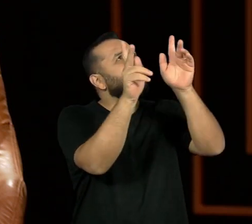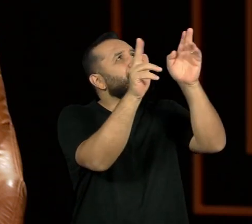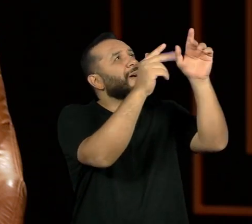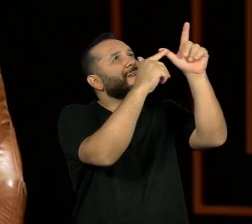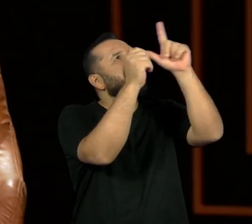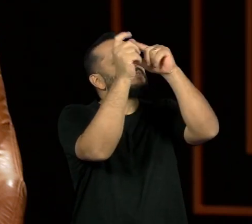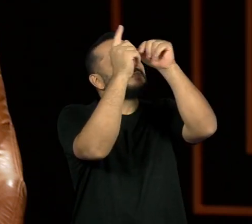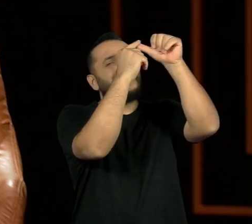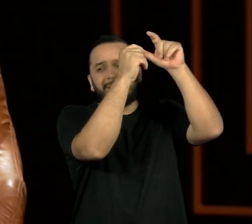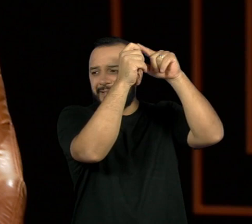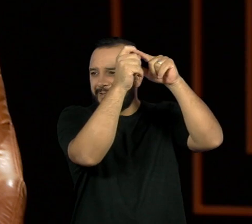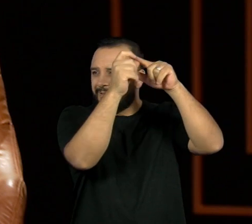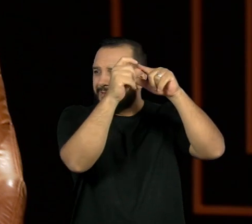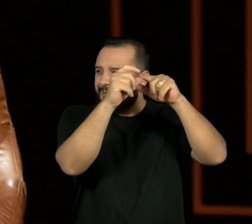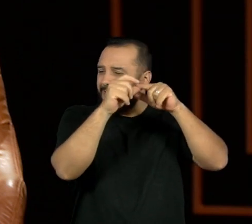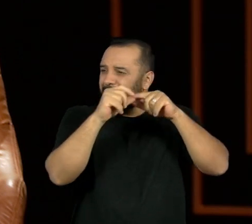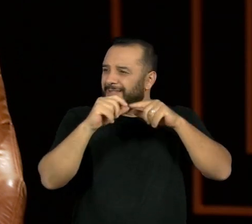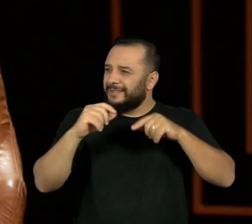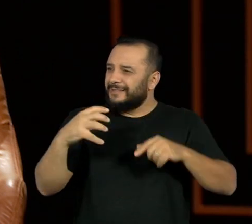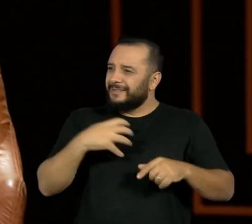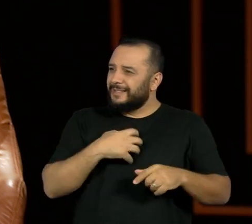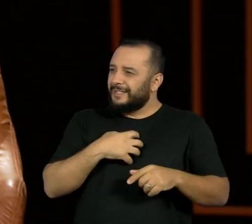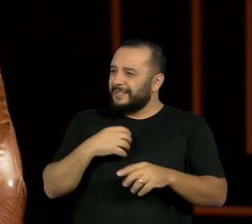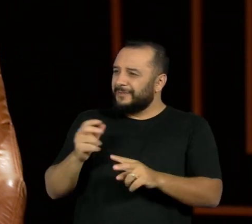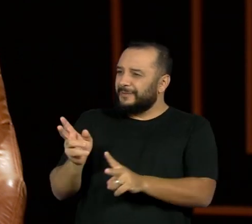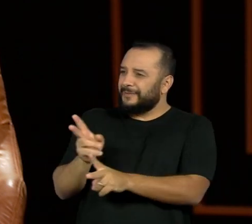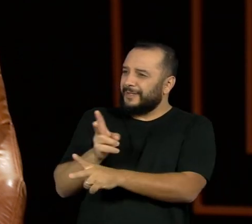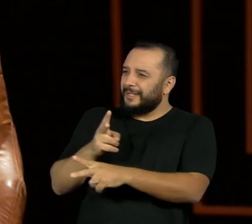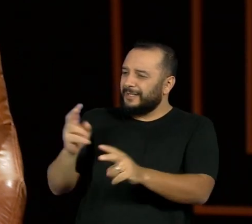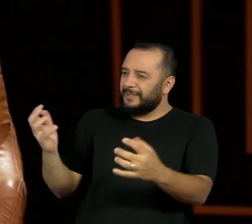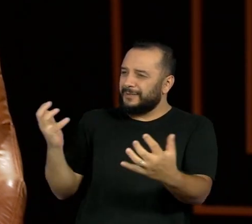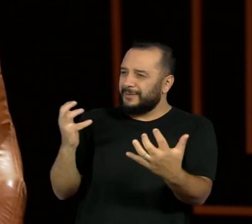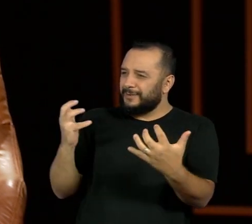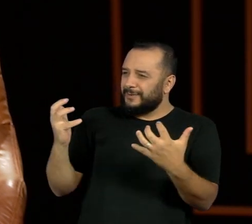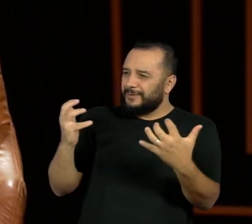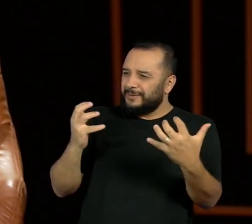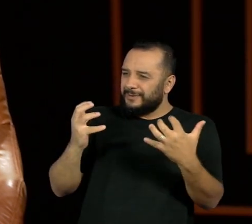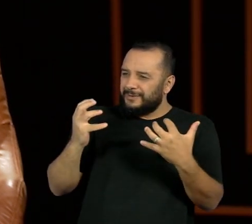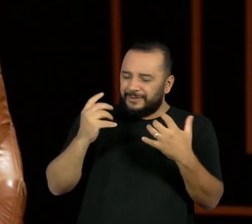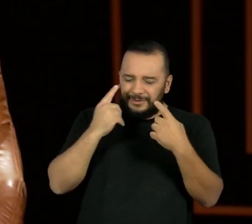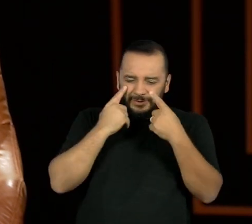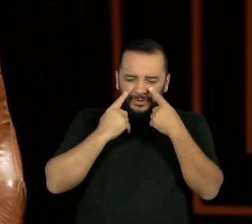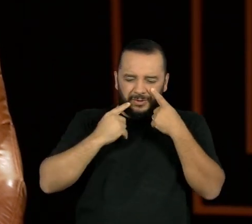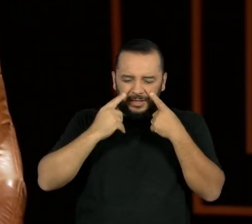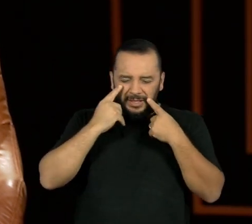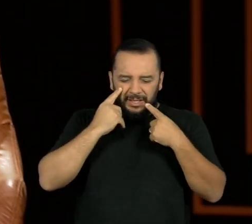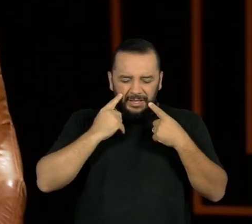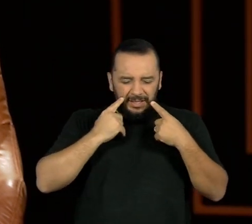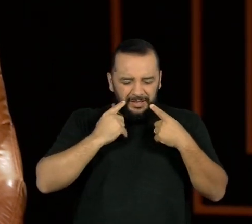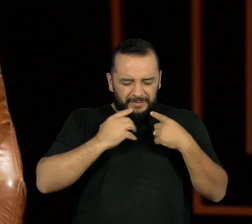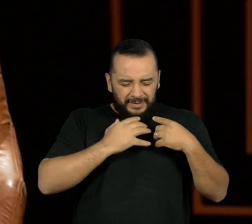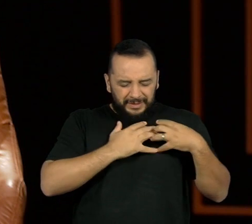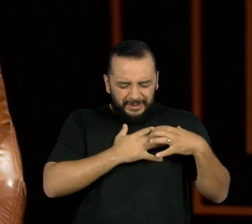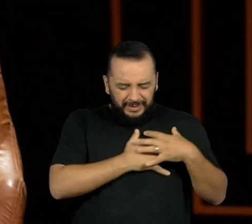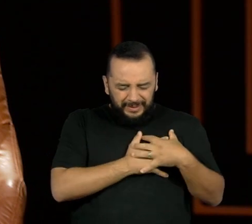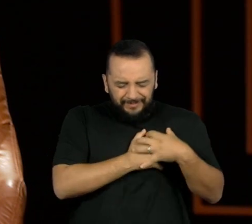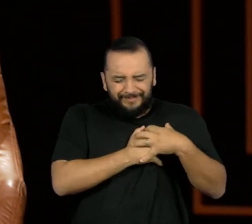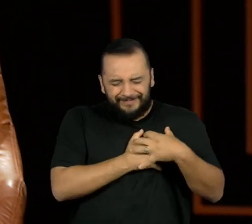gemer, ouvem as rosas chorar. Só quem arrasta no peito dores amargas e